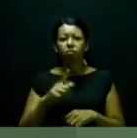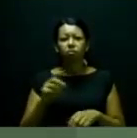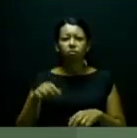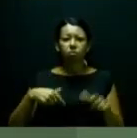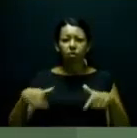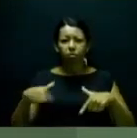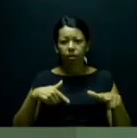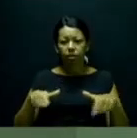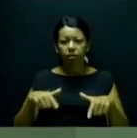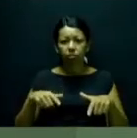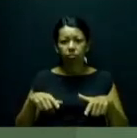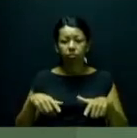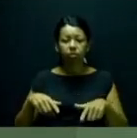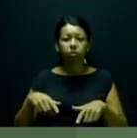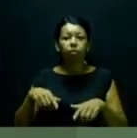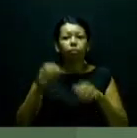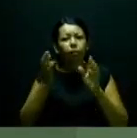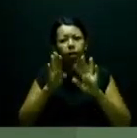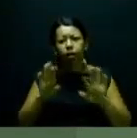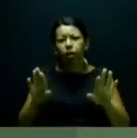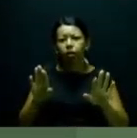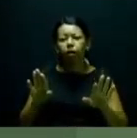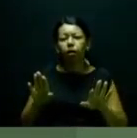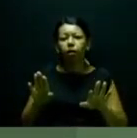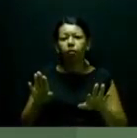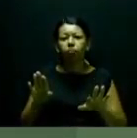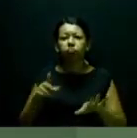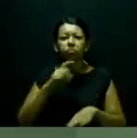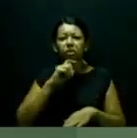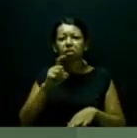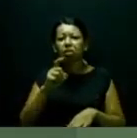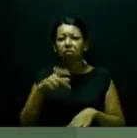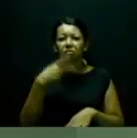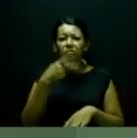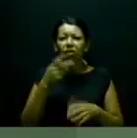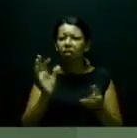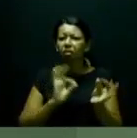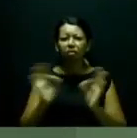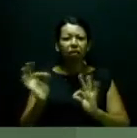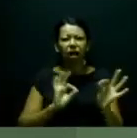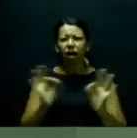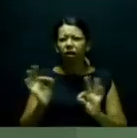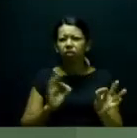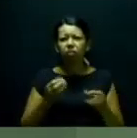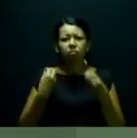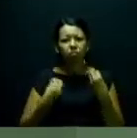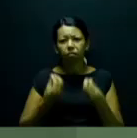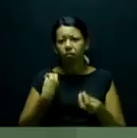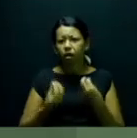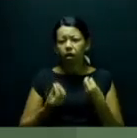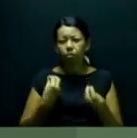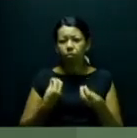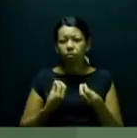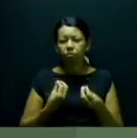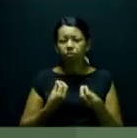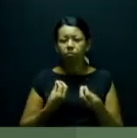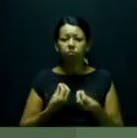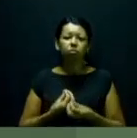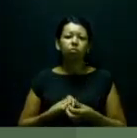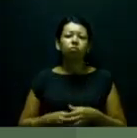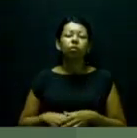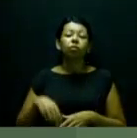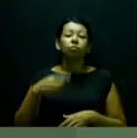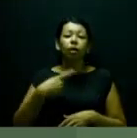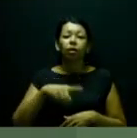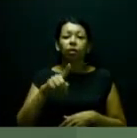trabalhadores pararam, você não vê um posicionamento oficial. Mas é lógico, como é que você vai cobrar a empresa